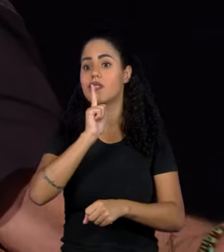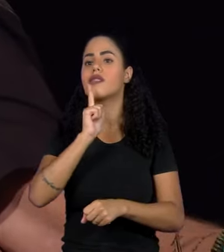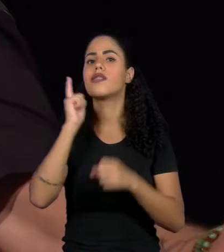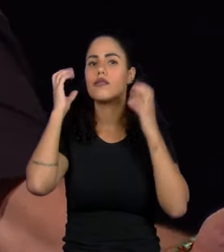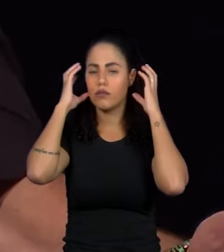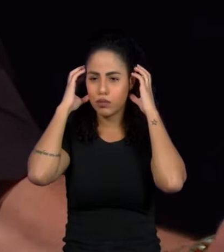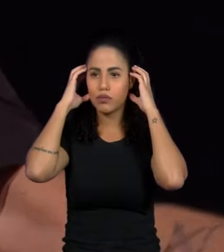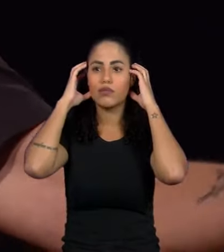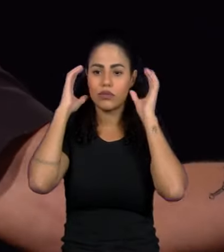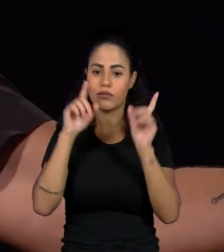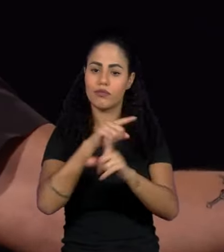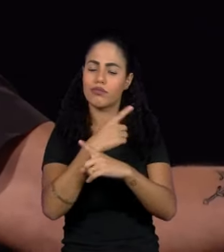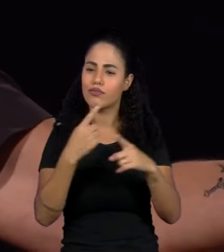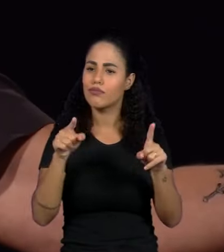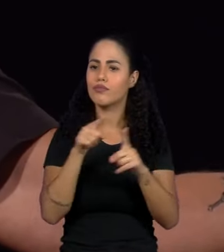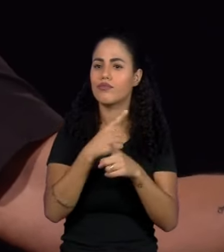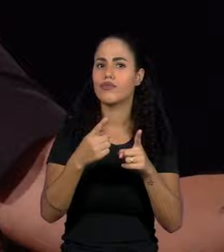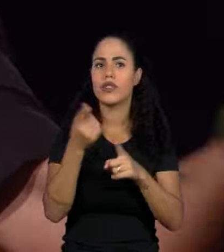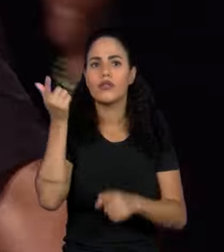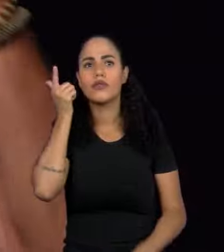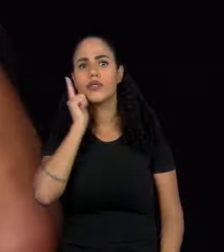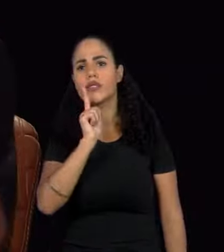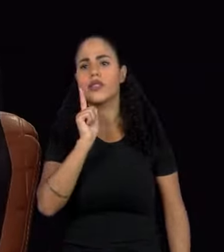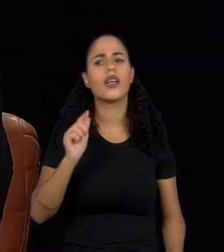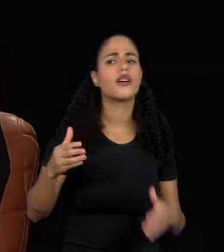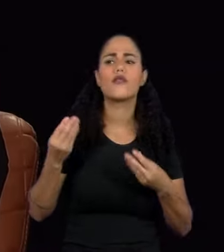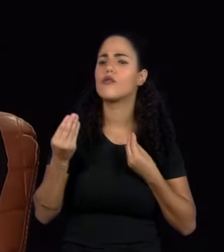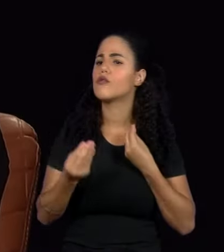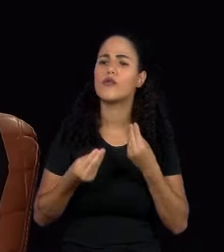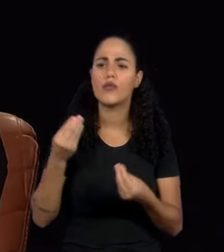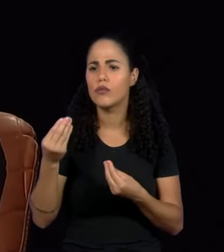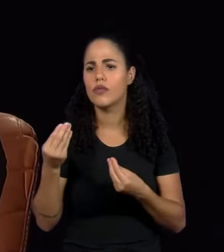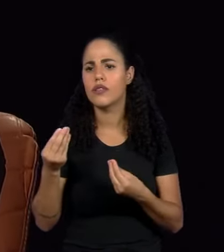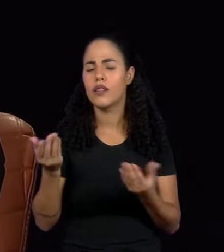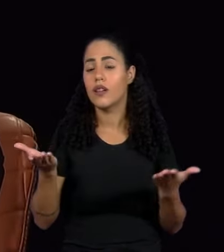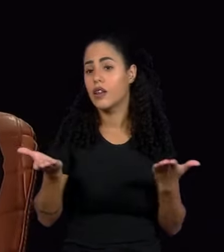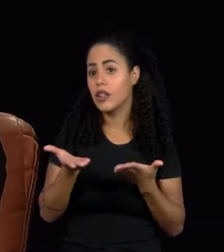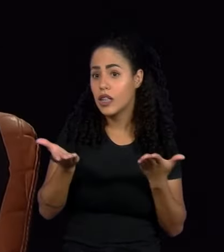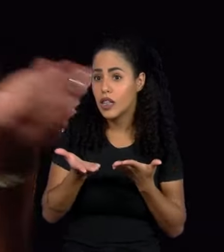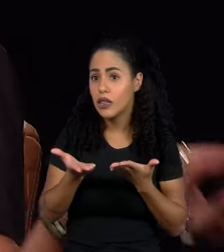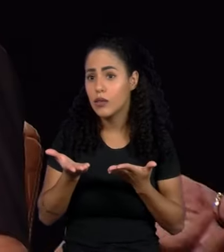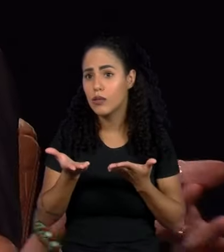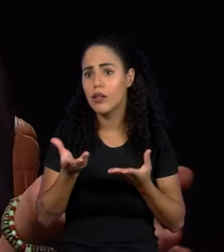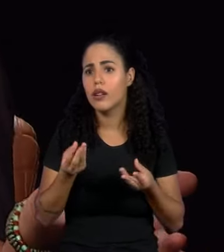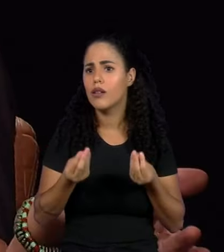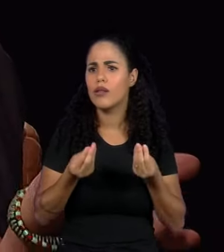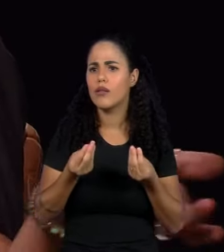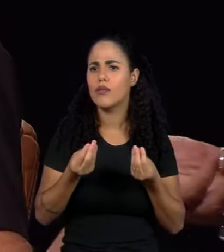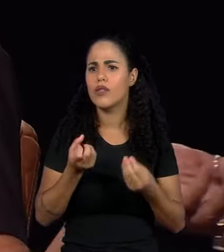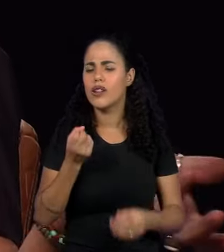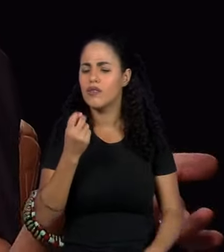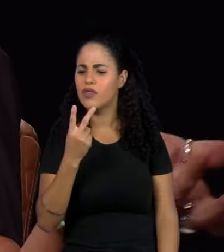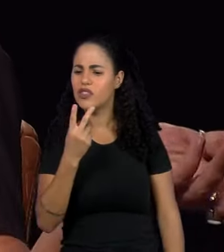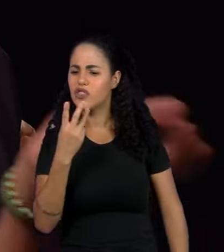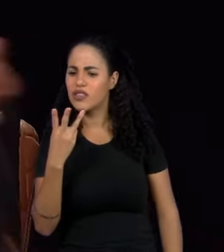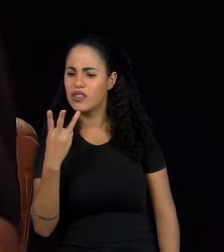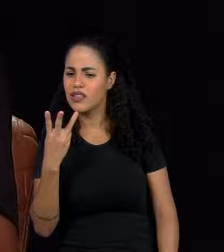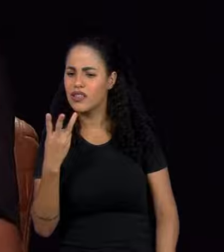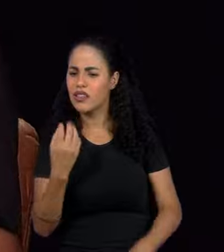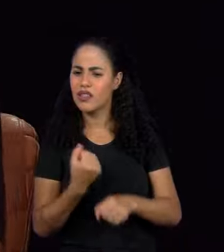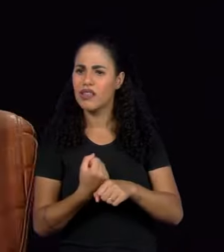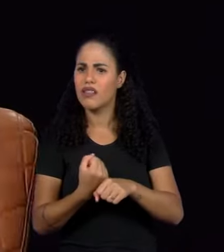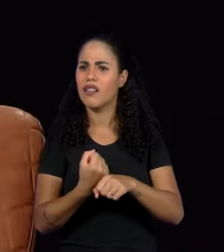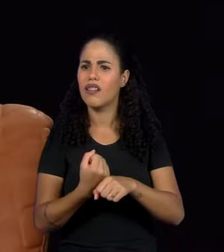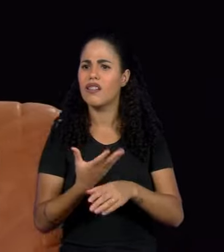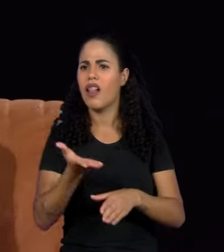cara se sentiu ofendido. Pô, fiz toda a promoção. Mas aqui, você sabe essa inocência que você tem, quando você tem aí 23 anos, 24, você não tá